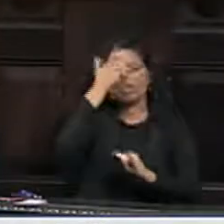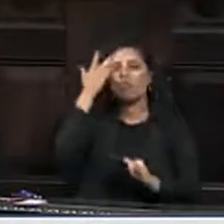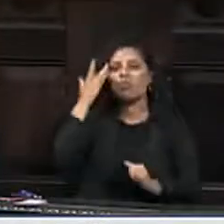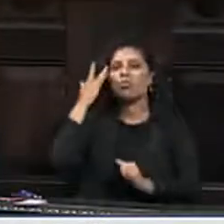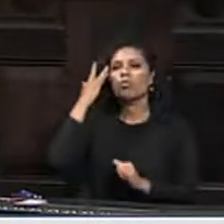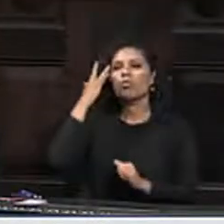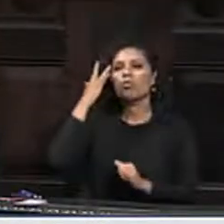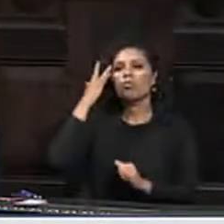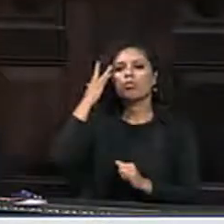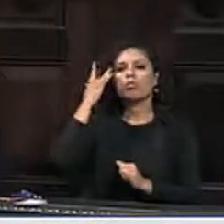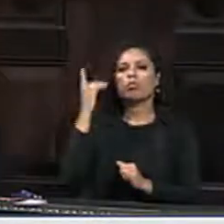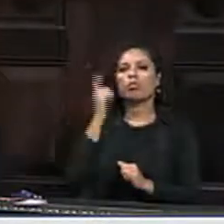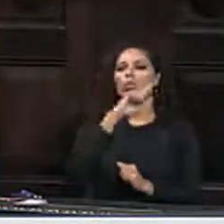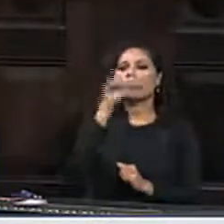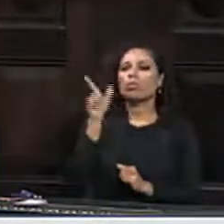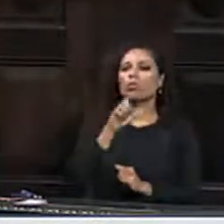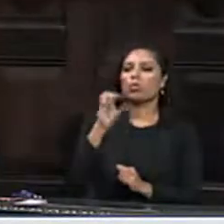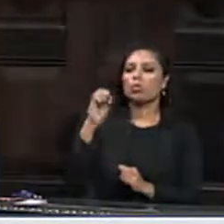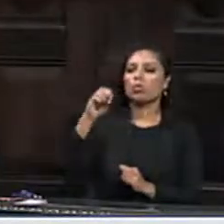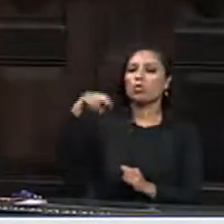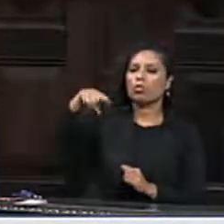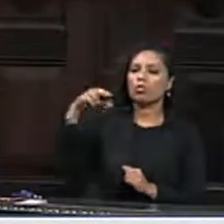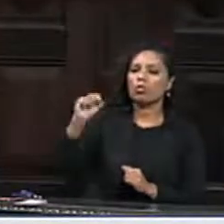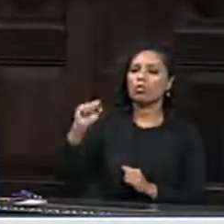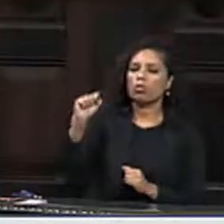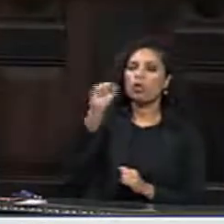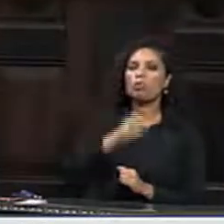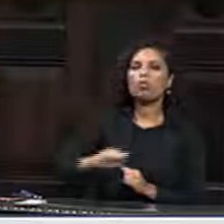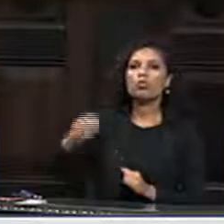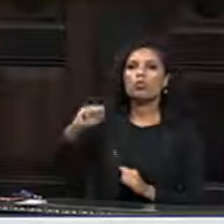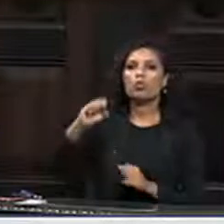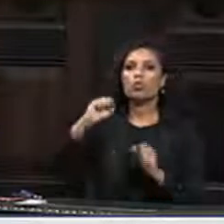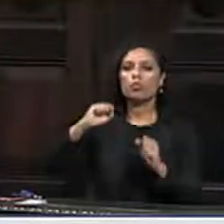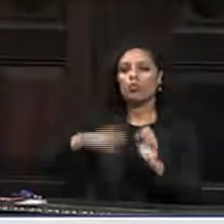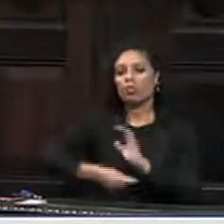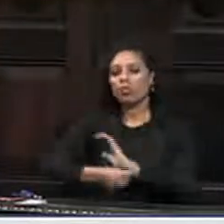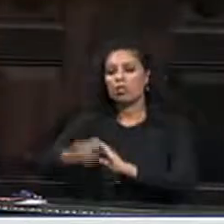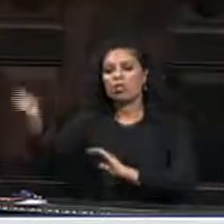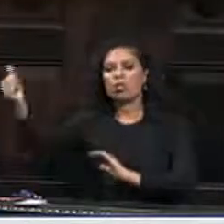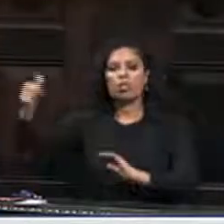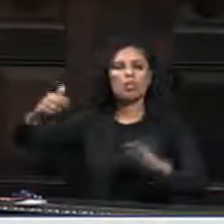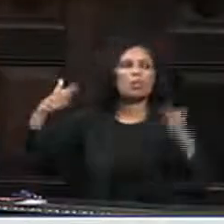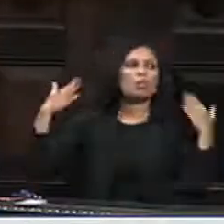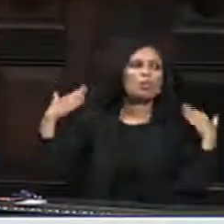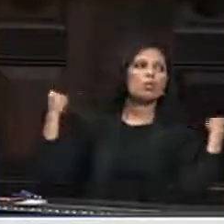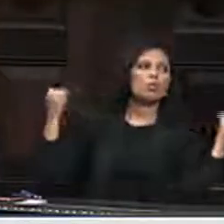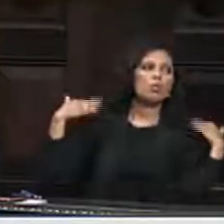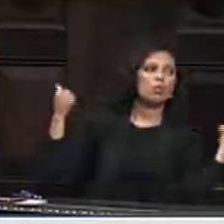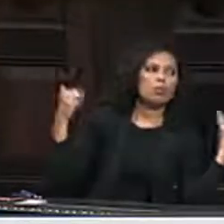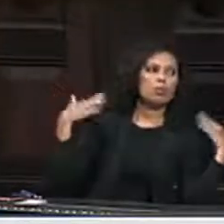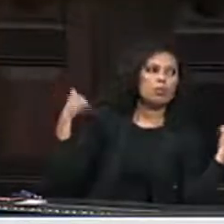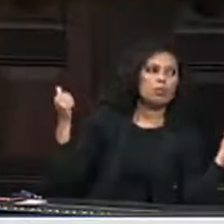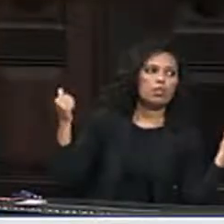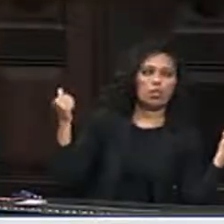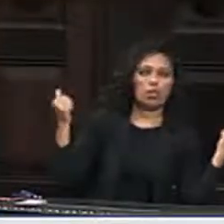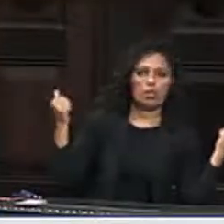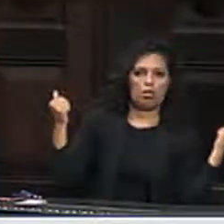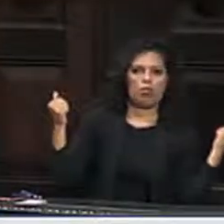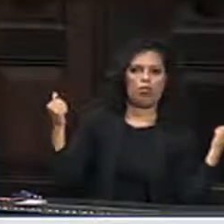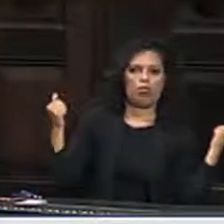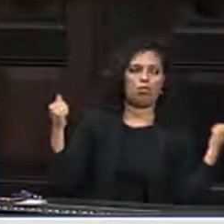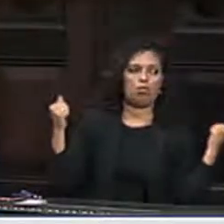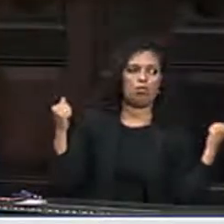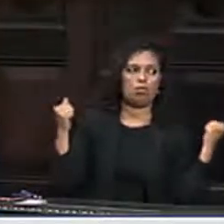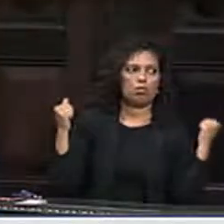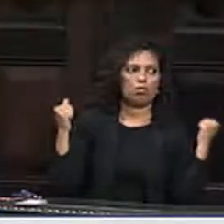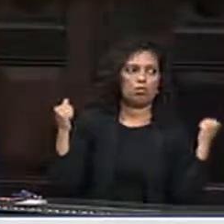de veraneio, fora da cidade do Rio de Janeiro. E o senhor Eduardo Paes ganhou as eleições